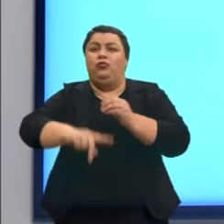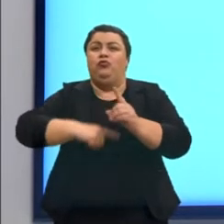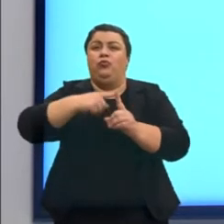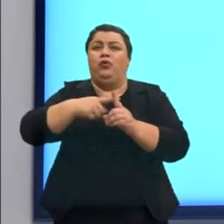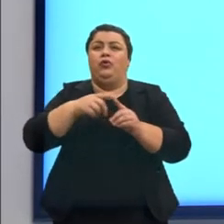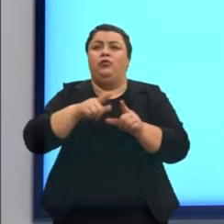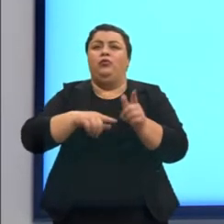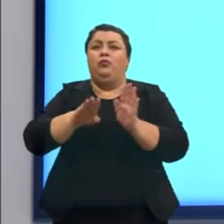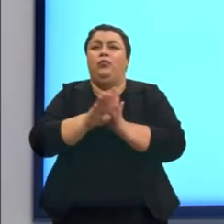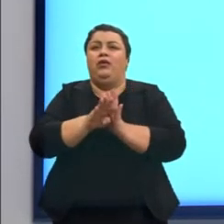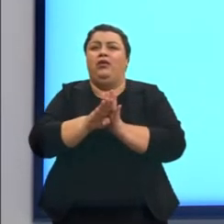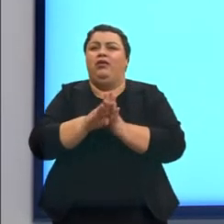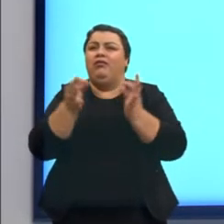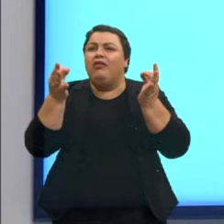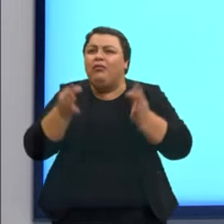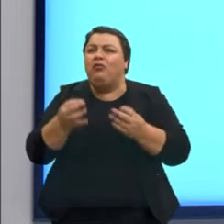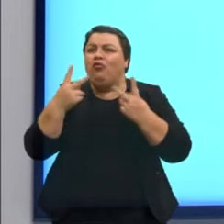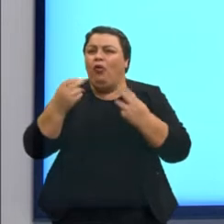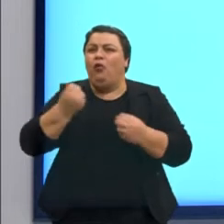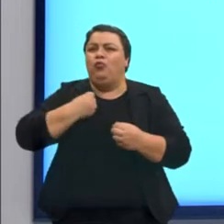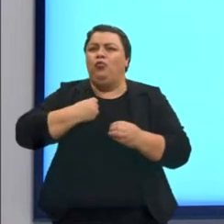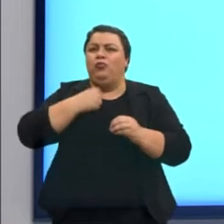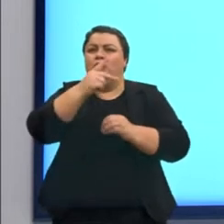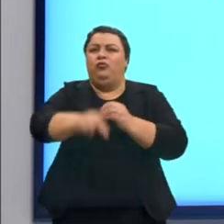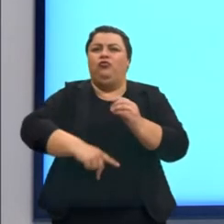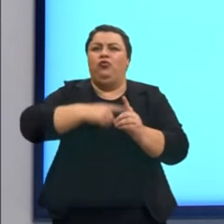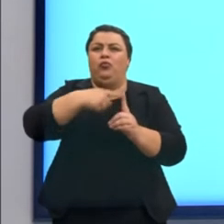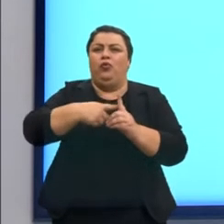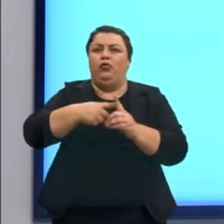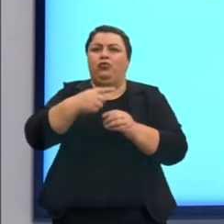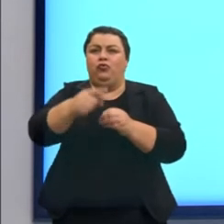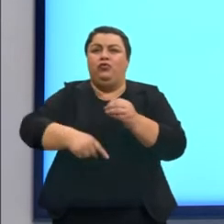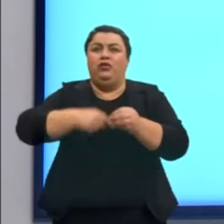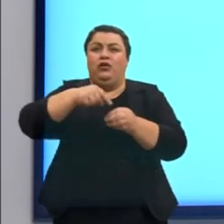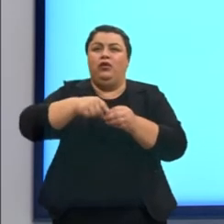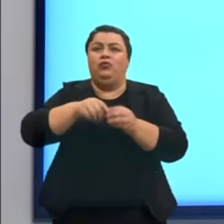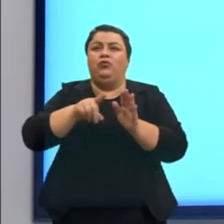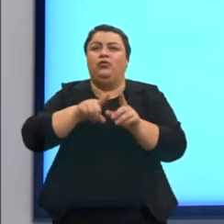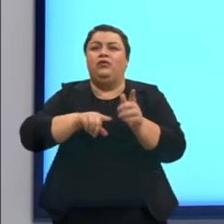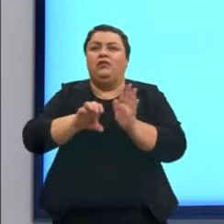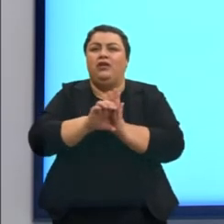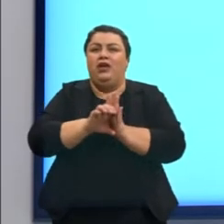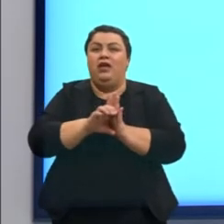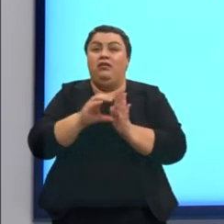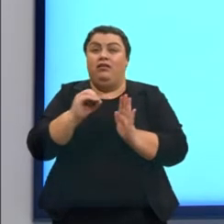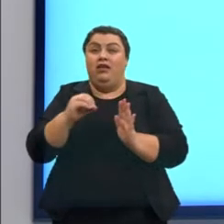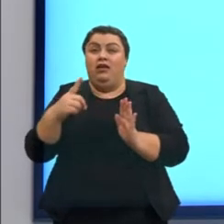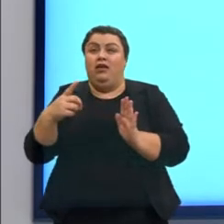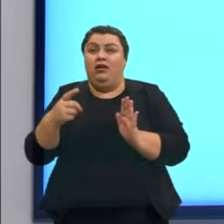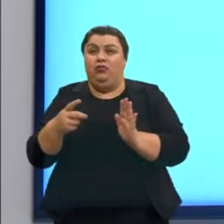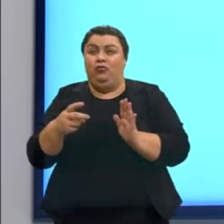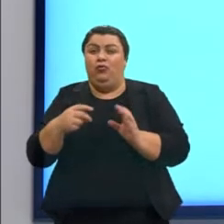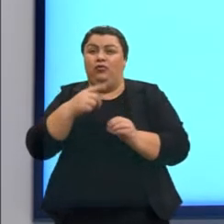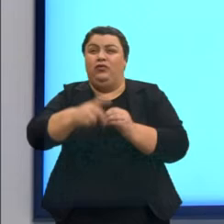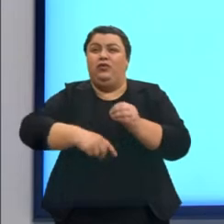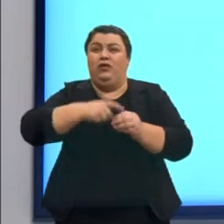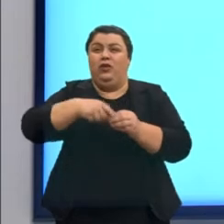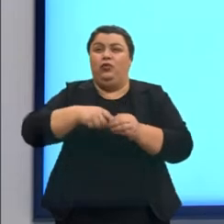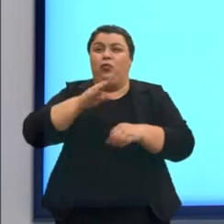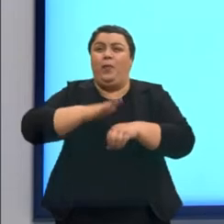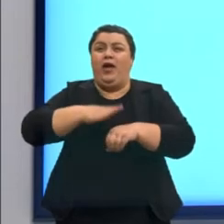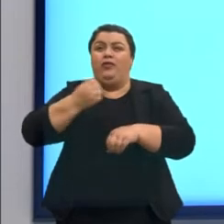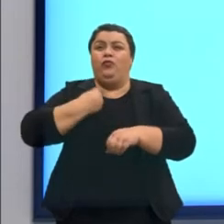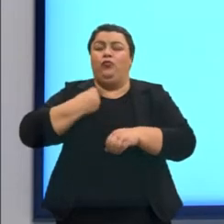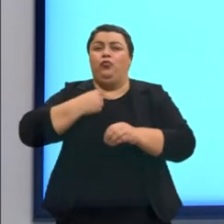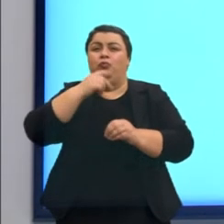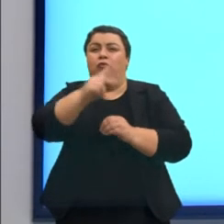sede 0 a 12 nêutrons a mais do que o número de prótons de 12 a 24 nêutrons a mais do que